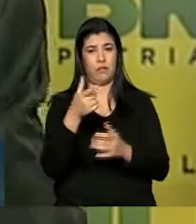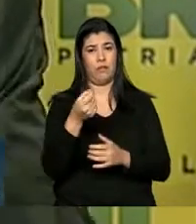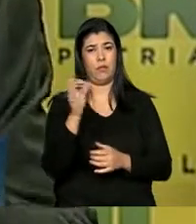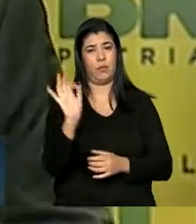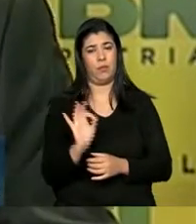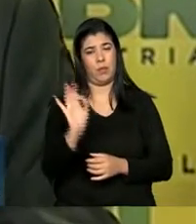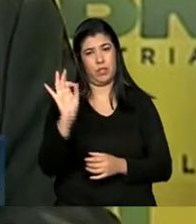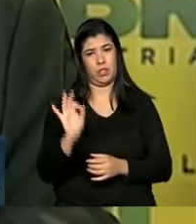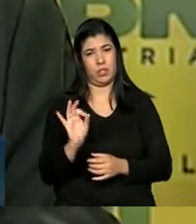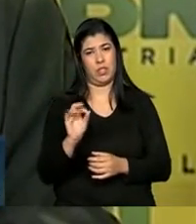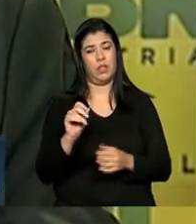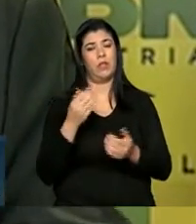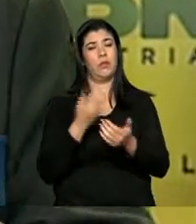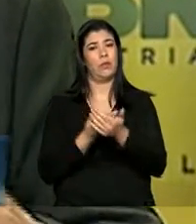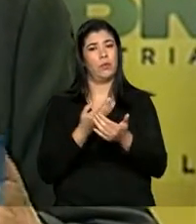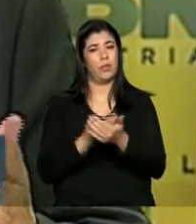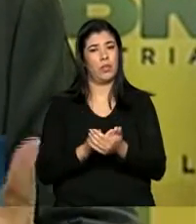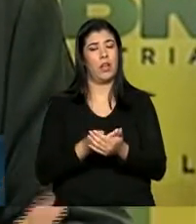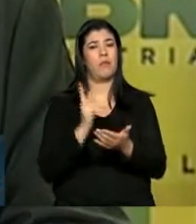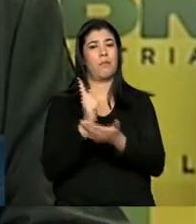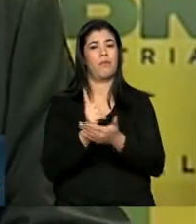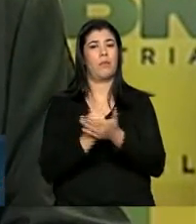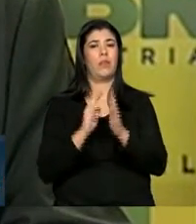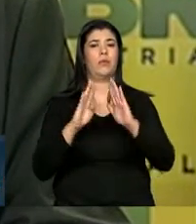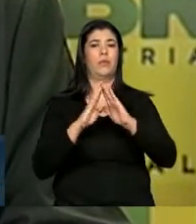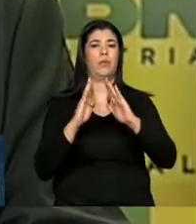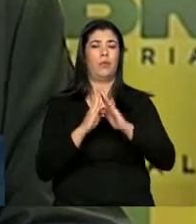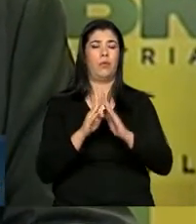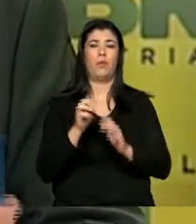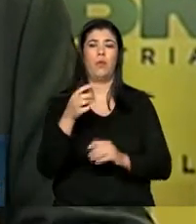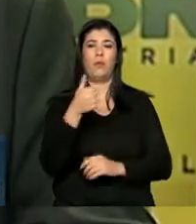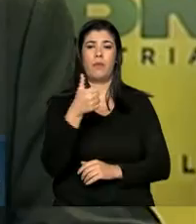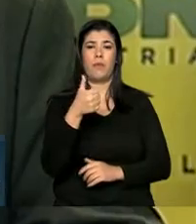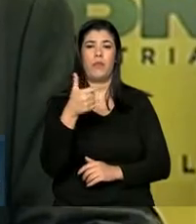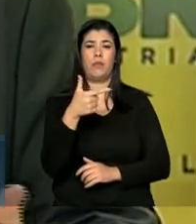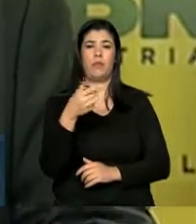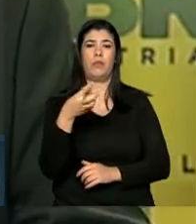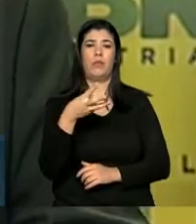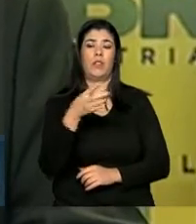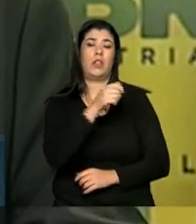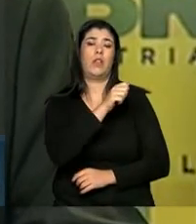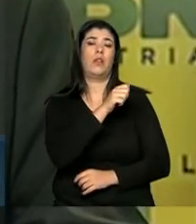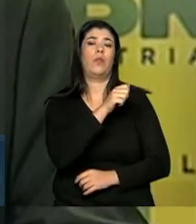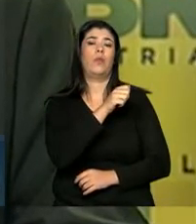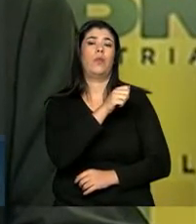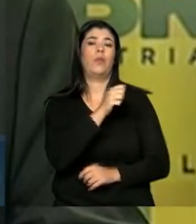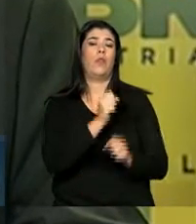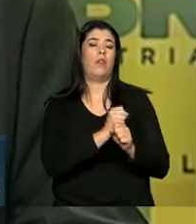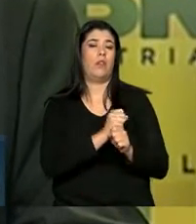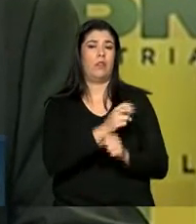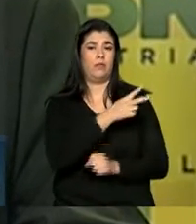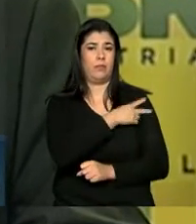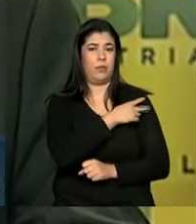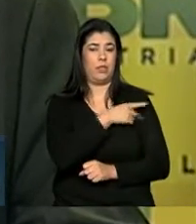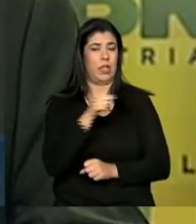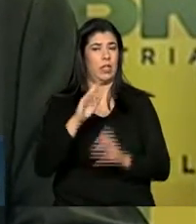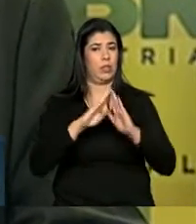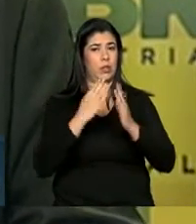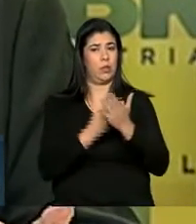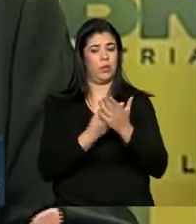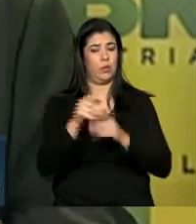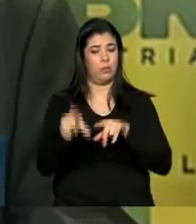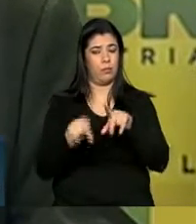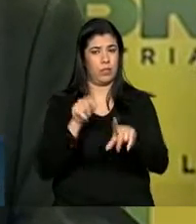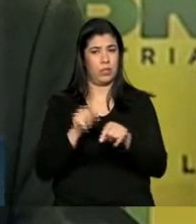20%, fizeram os 3 anos. A explicação é óbvia. Essa escola, ela tem um processo de seleção. Ou ela traz aquele